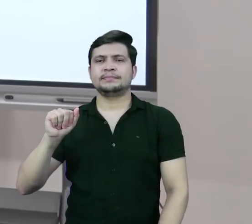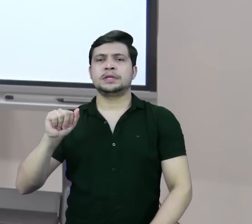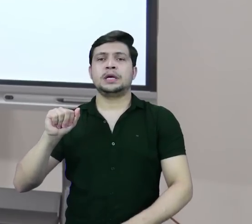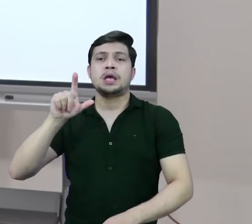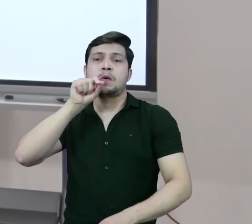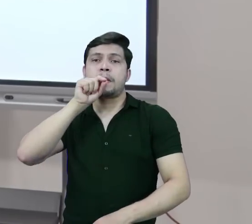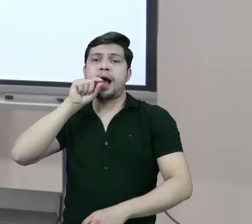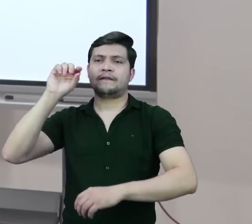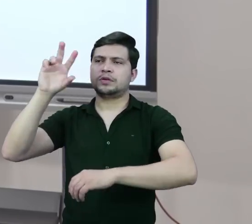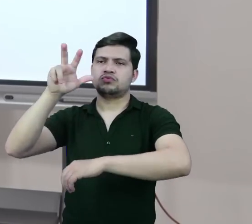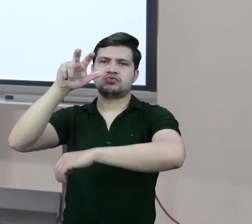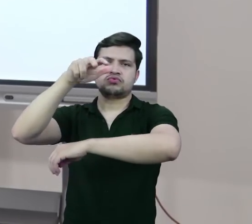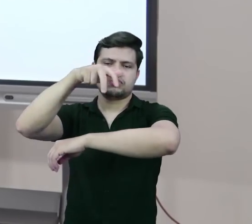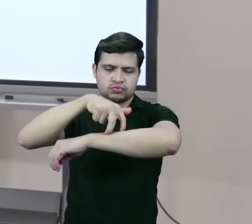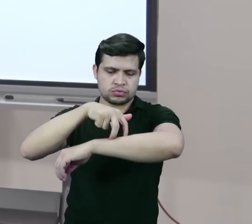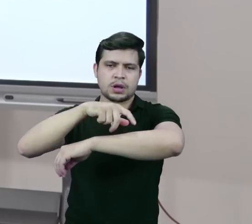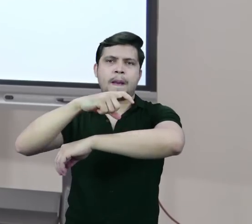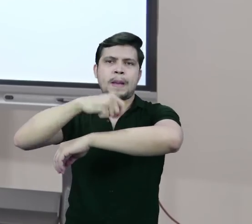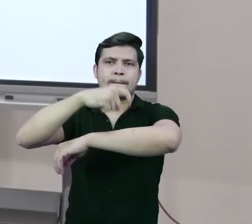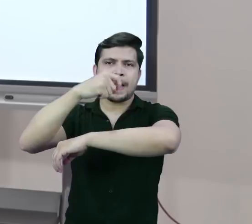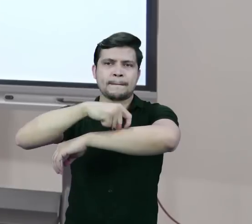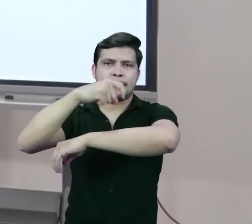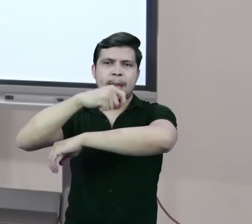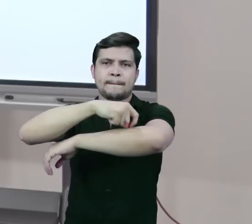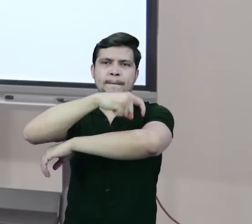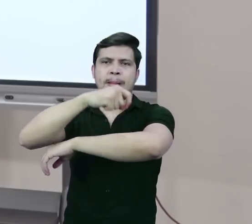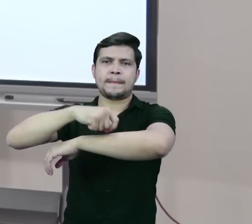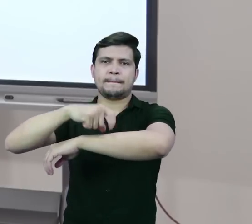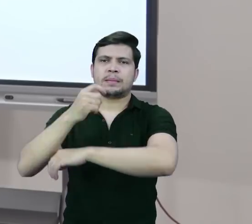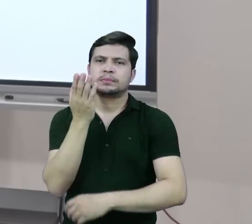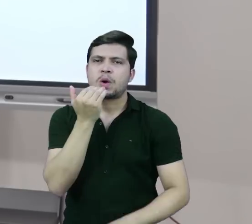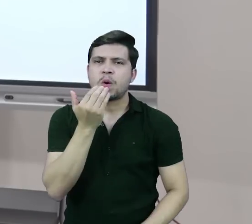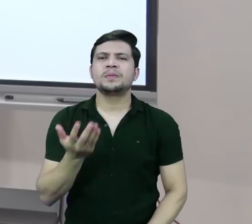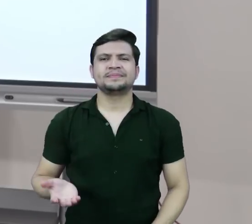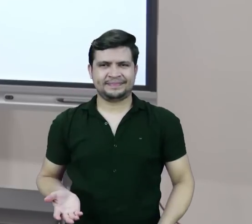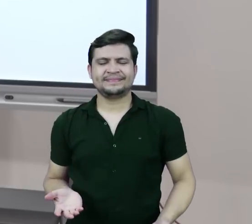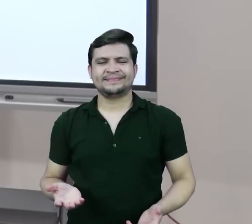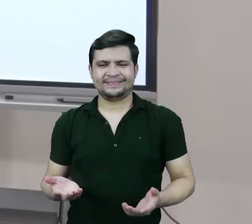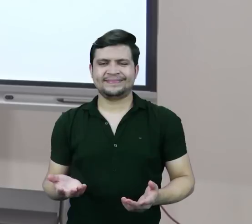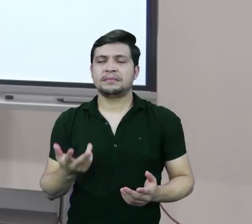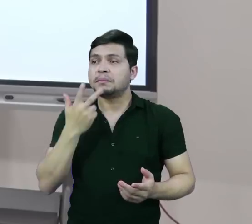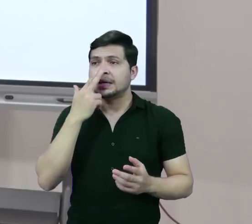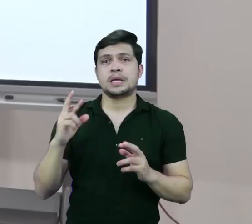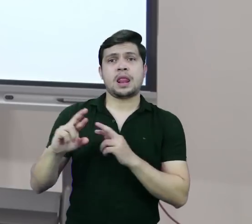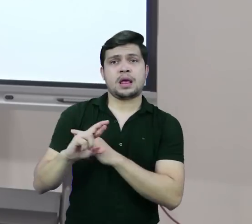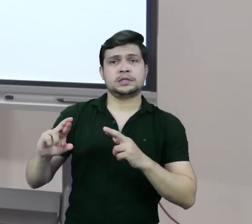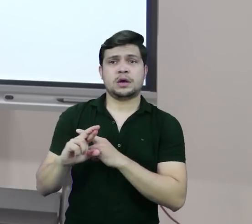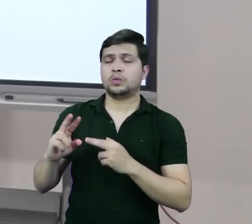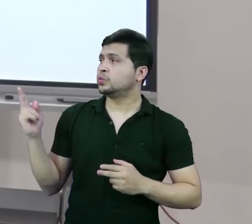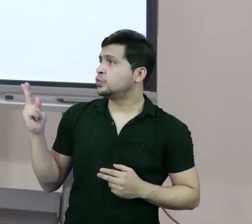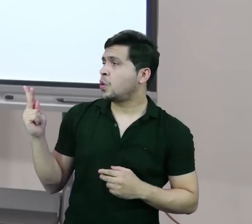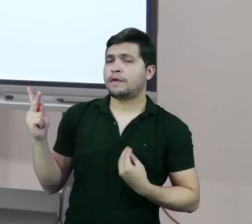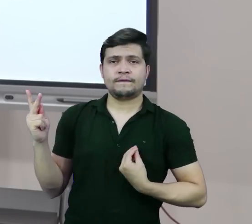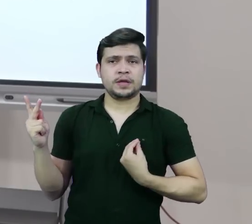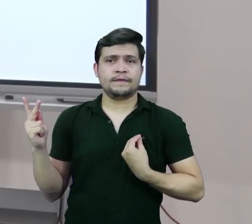ave carrapateira, né? Um ano preto, que se alimenta desses carrapatos aí, que empestam essa capivara, né? Então é uma